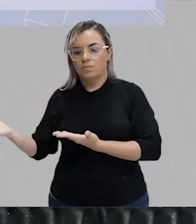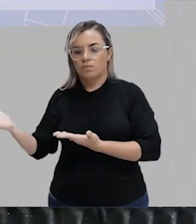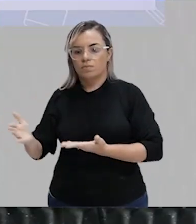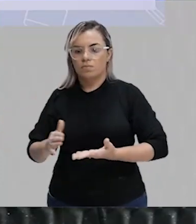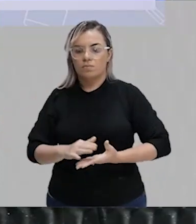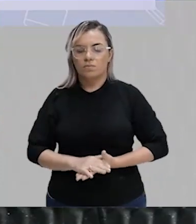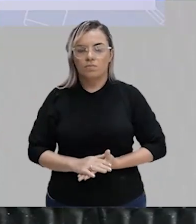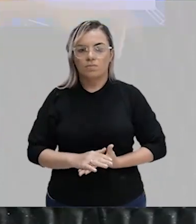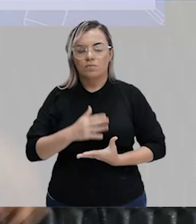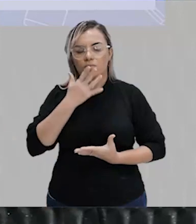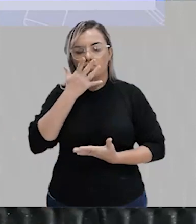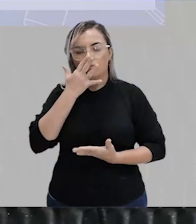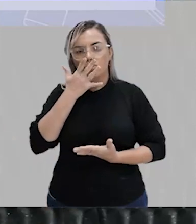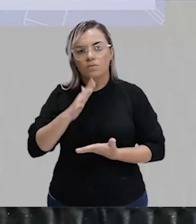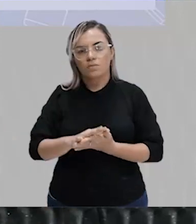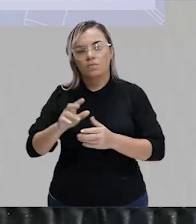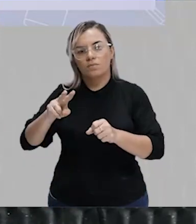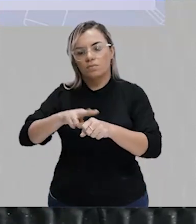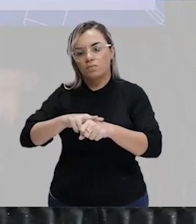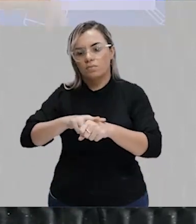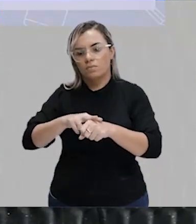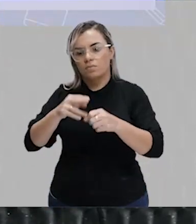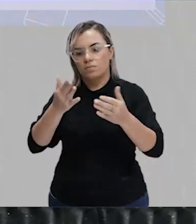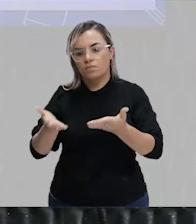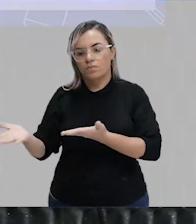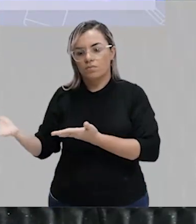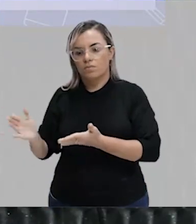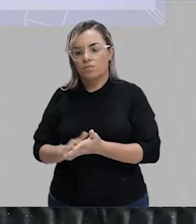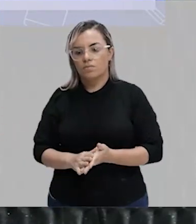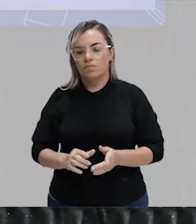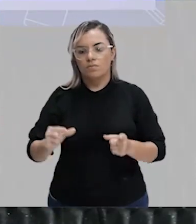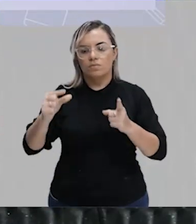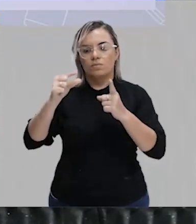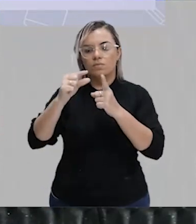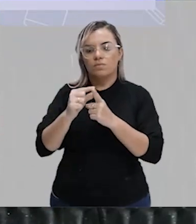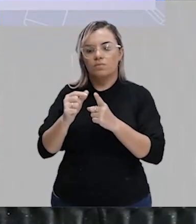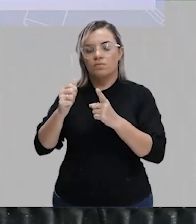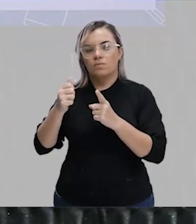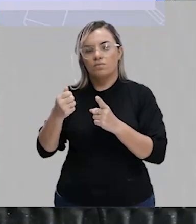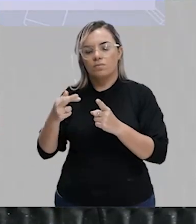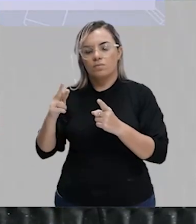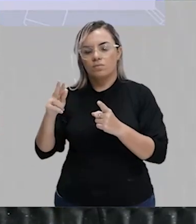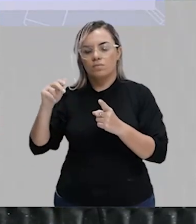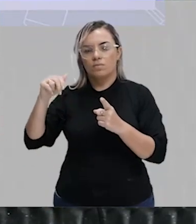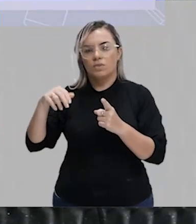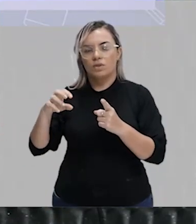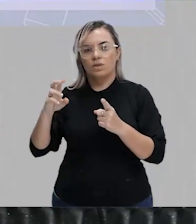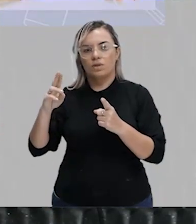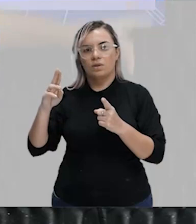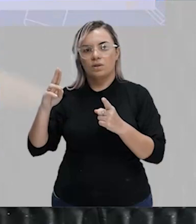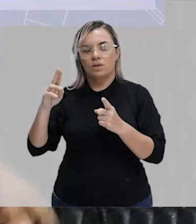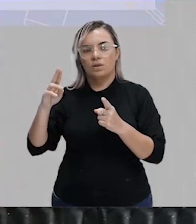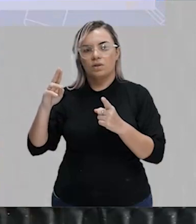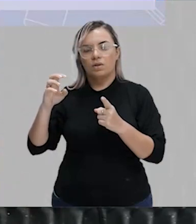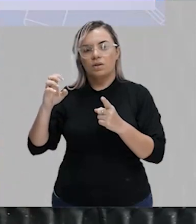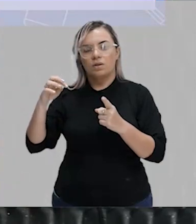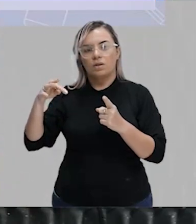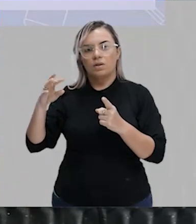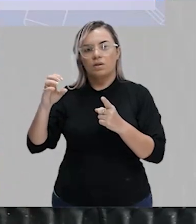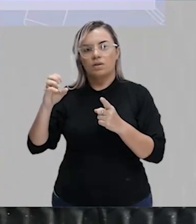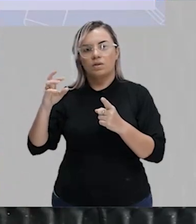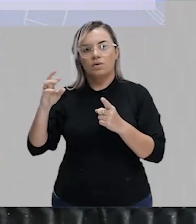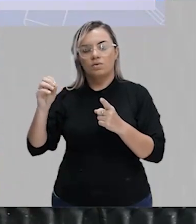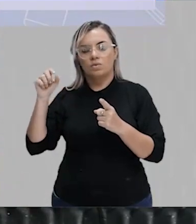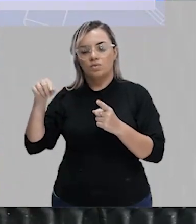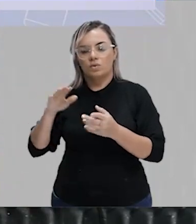está colorida de verde aqui. Nós chamamos essa cavidade de arquêntero. Olha que interessante. O que é o arquêntero? É conhecido